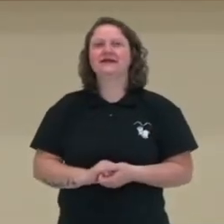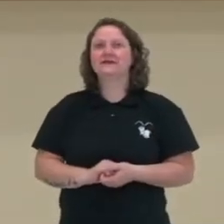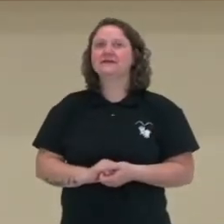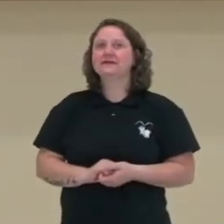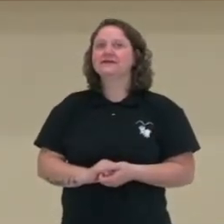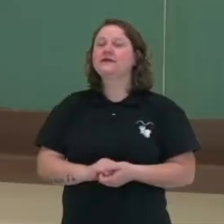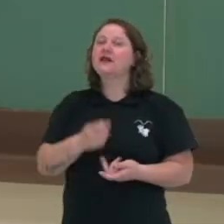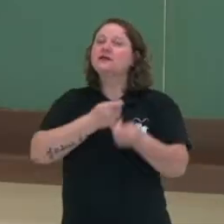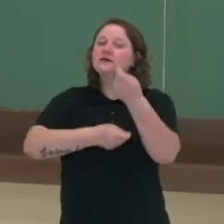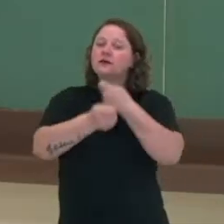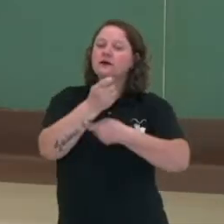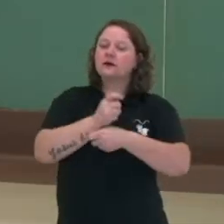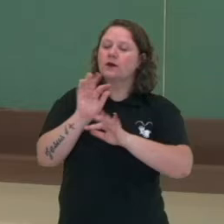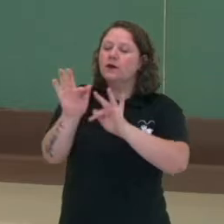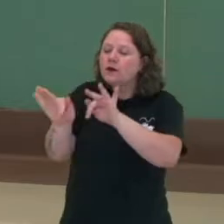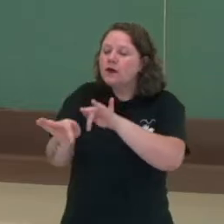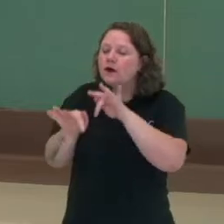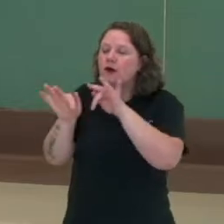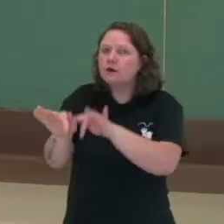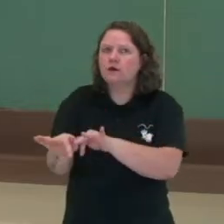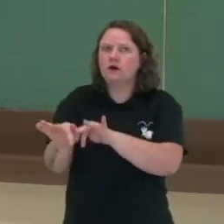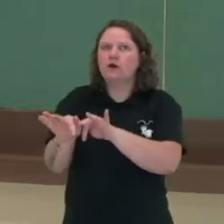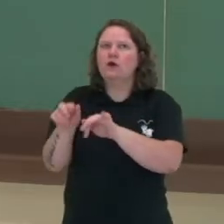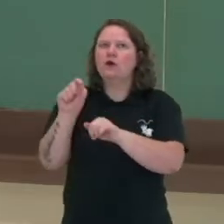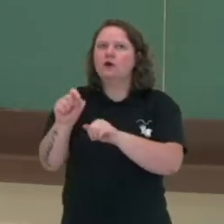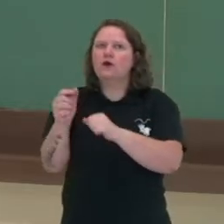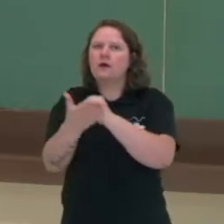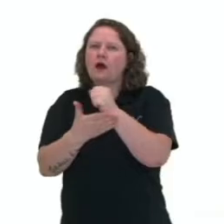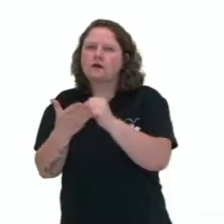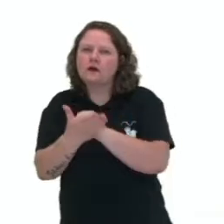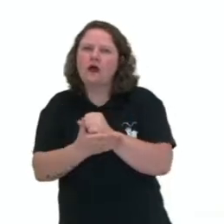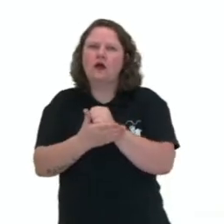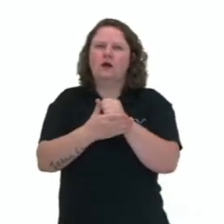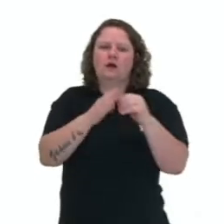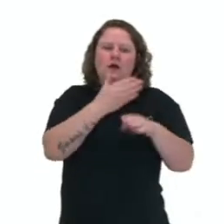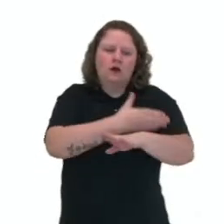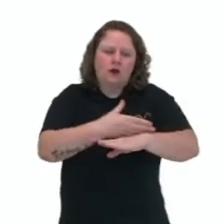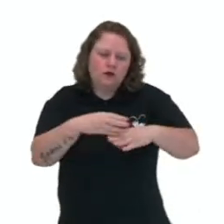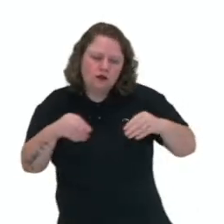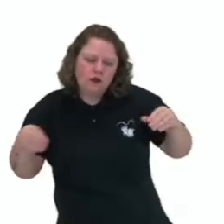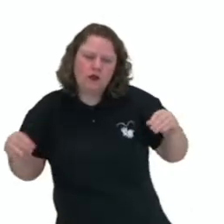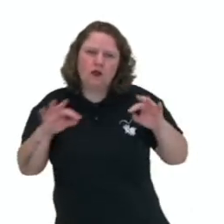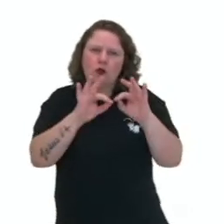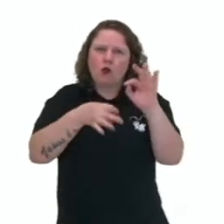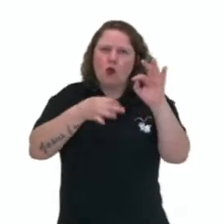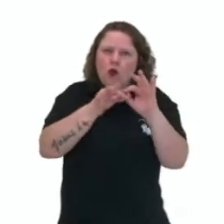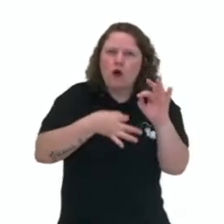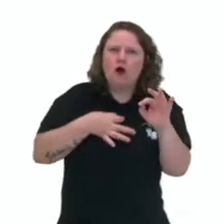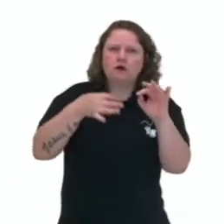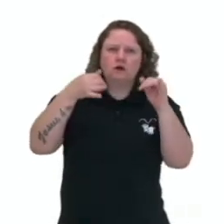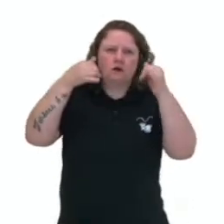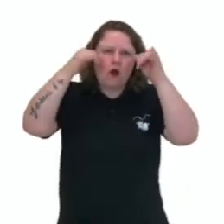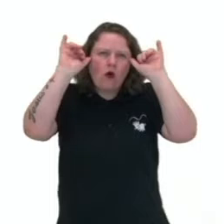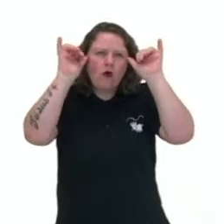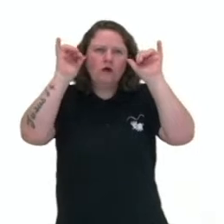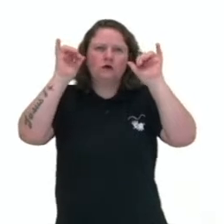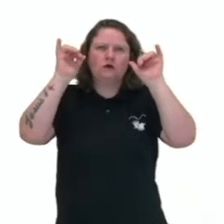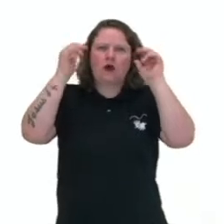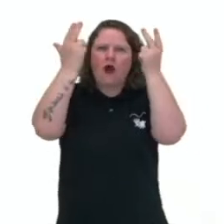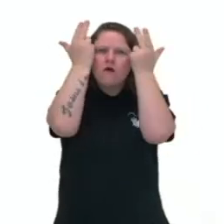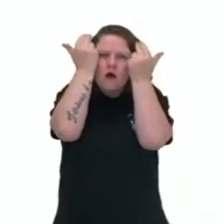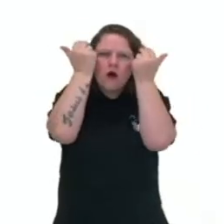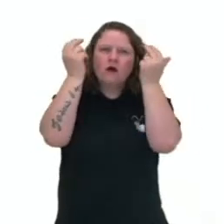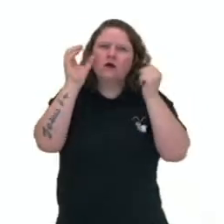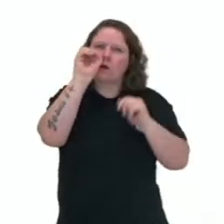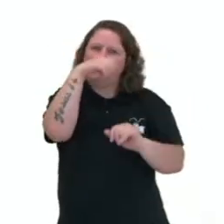A economia feudal baseava-se na agricultura do trigo, cevada, ervilha, uva, no pastoreio, bois, porcos, cavalos, carneiro, cabra,